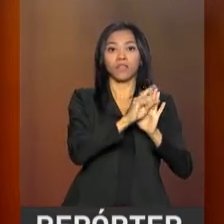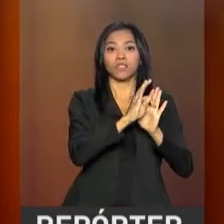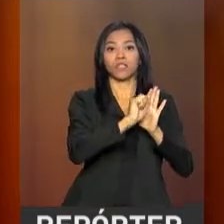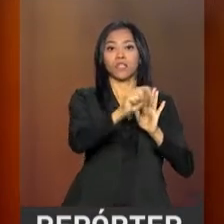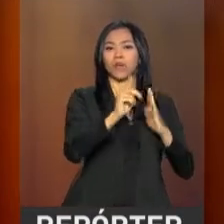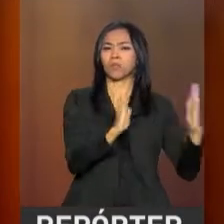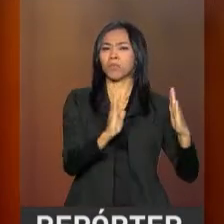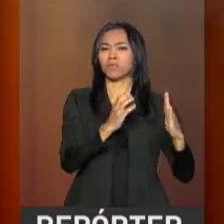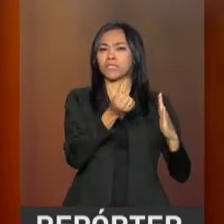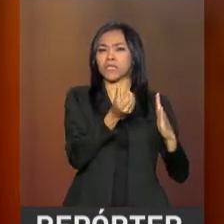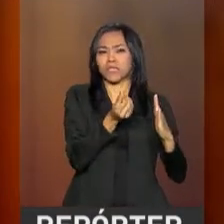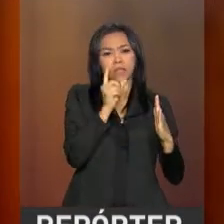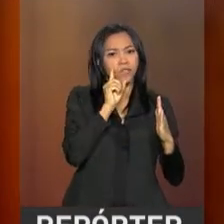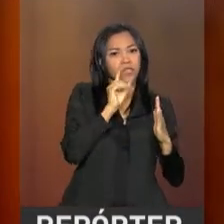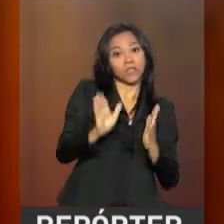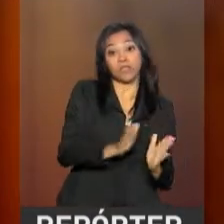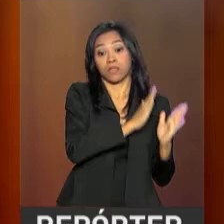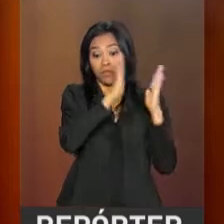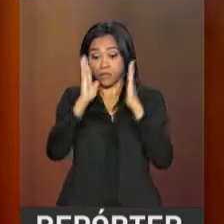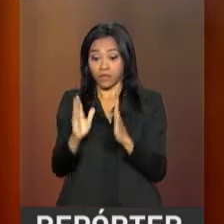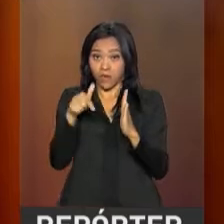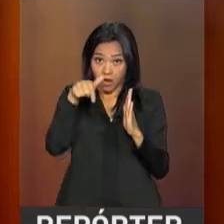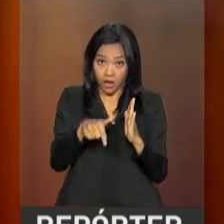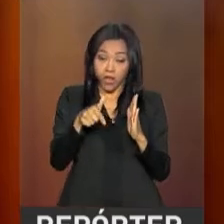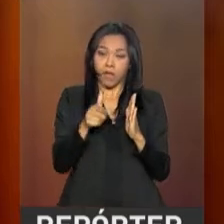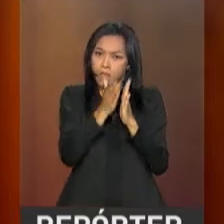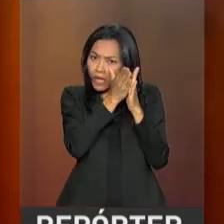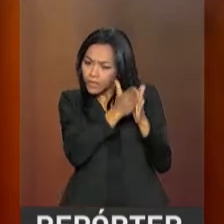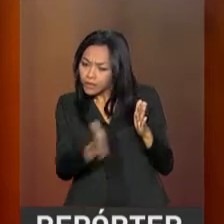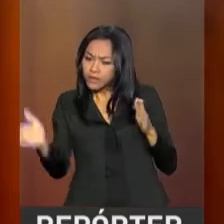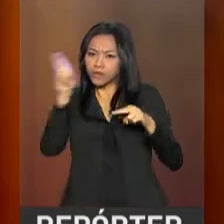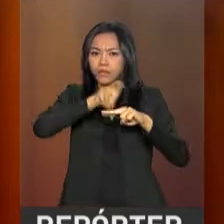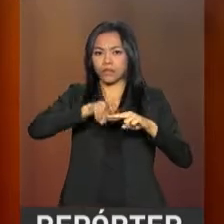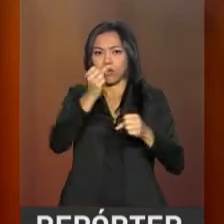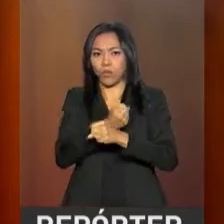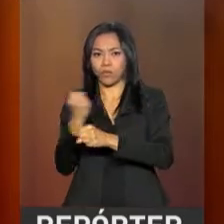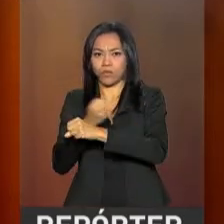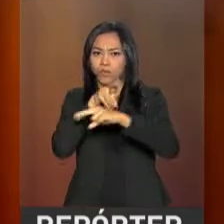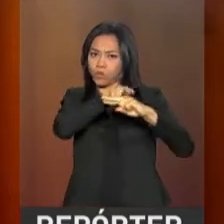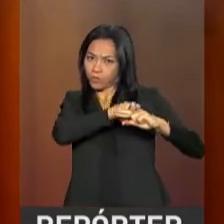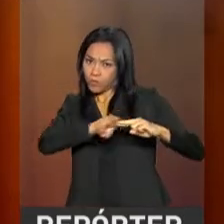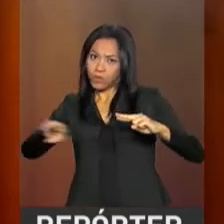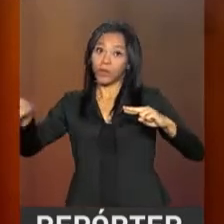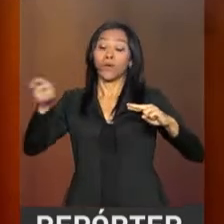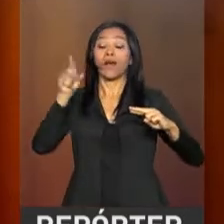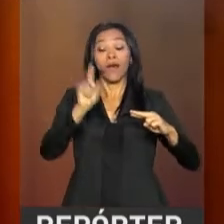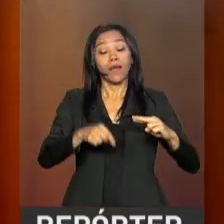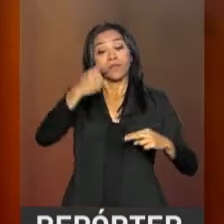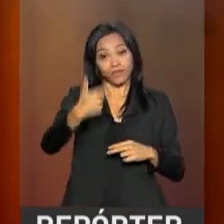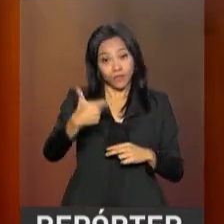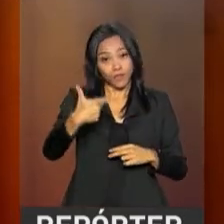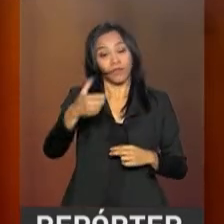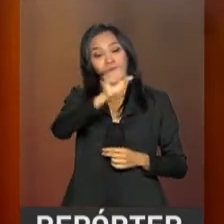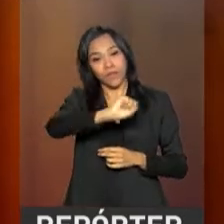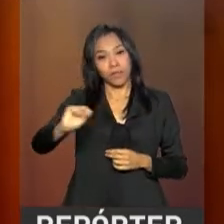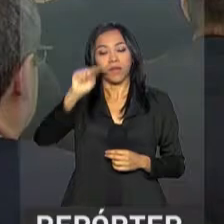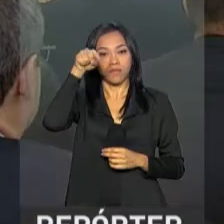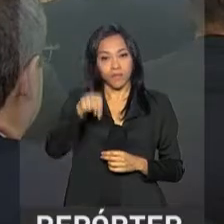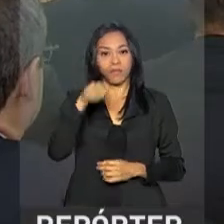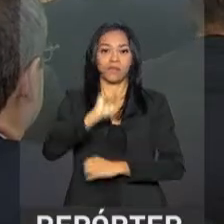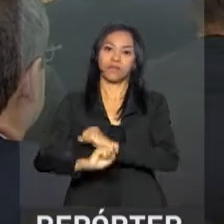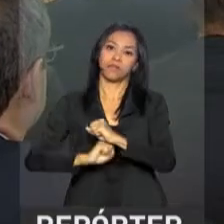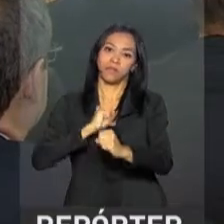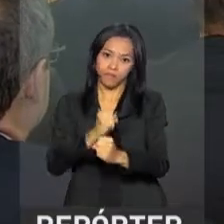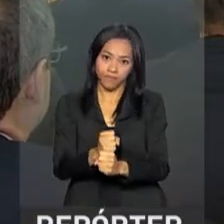dias e na outra fase para a expansão do metrô o edital está previsto para o segundo semestre deste ano